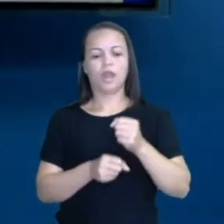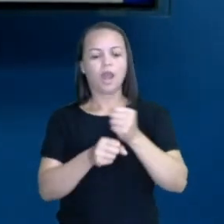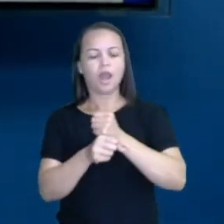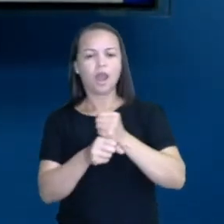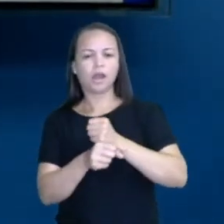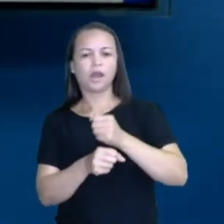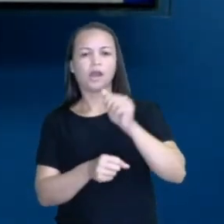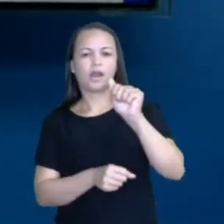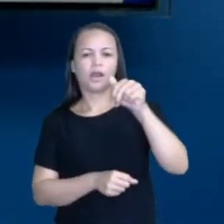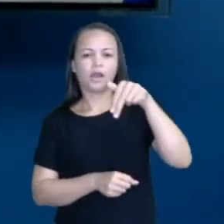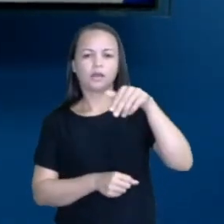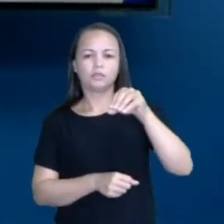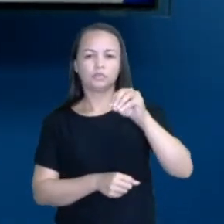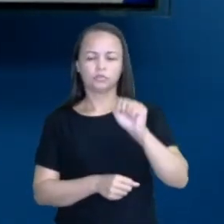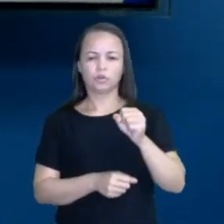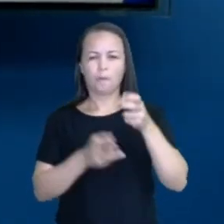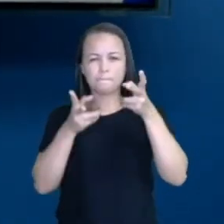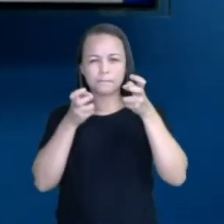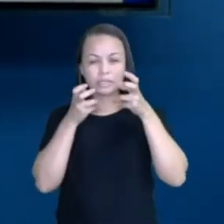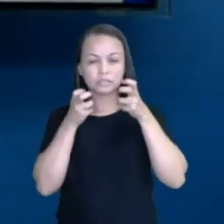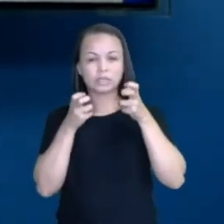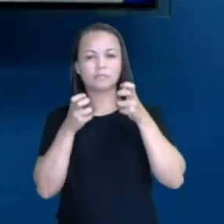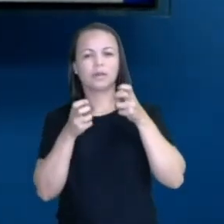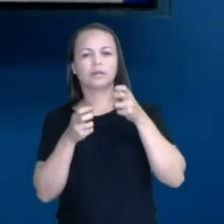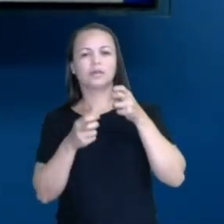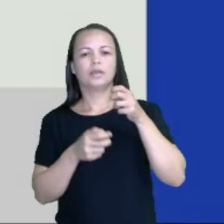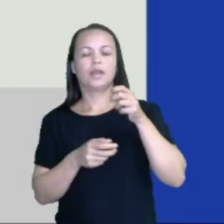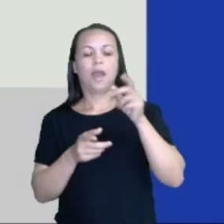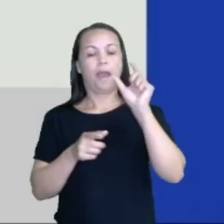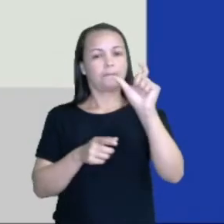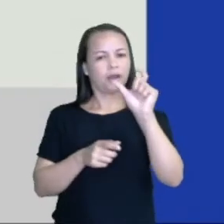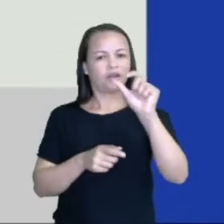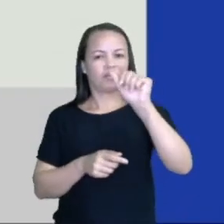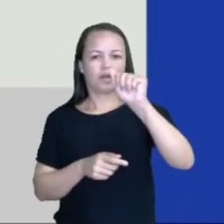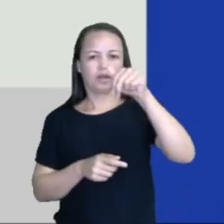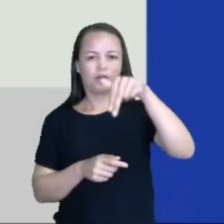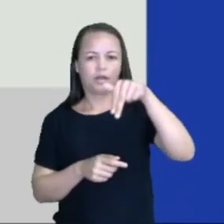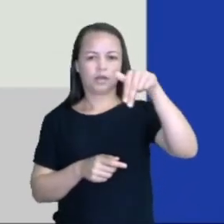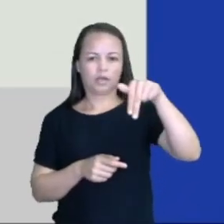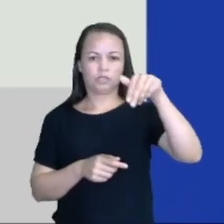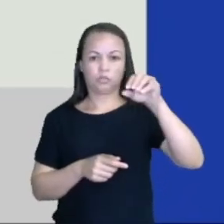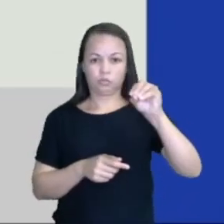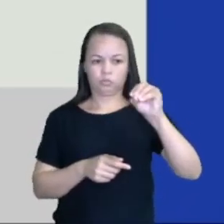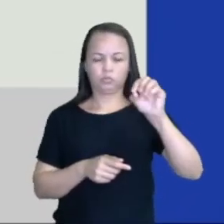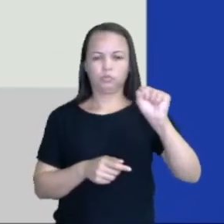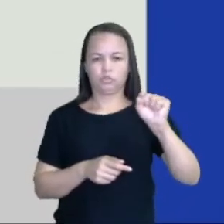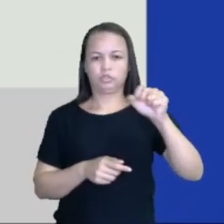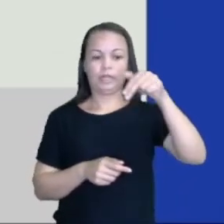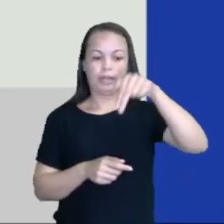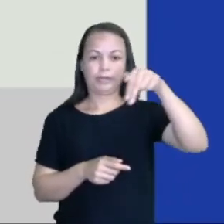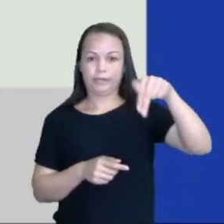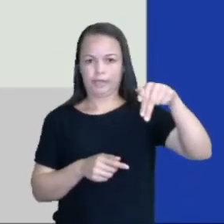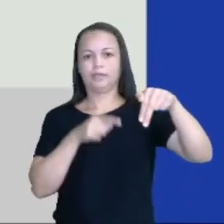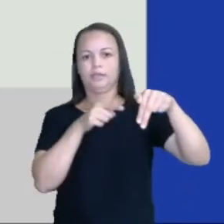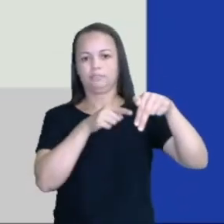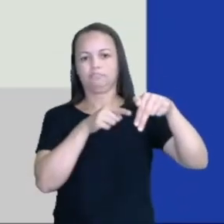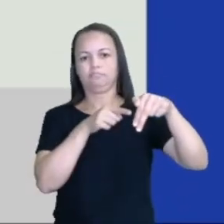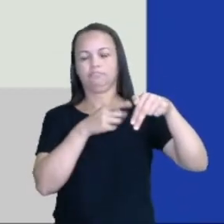que em 1932, a palavra anos, se escrevia com duas consoantes, dois